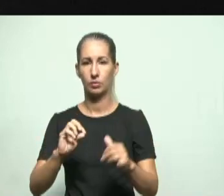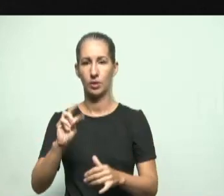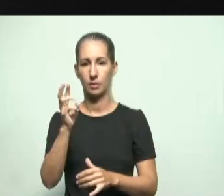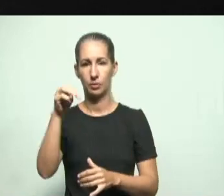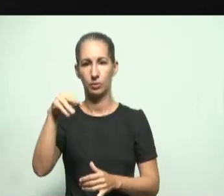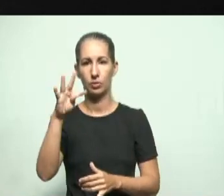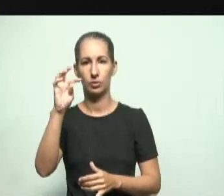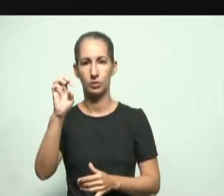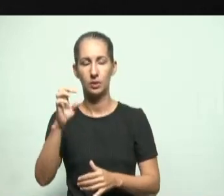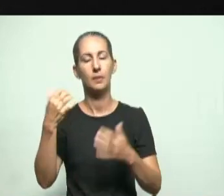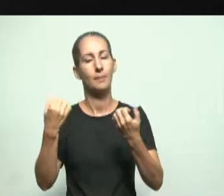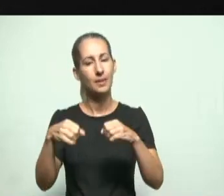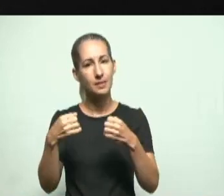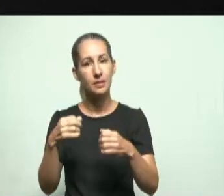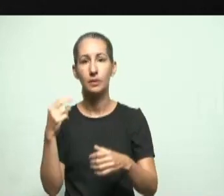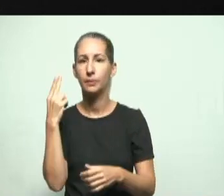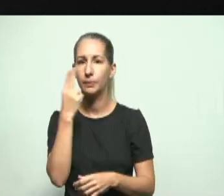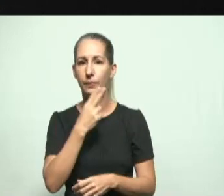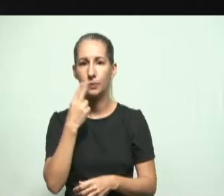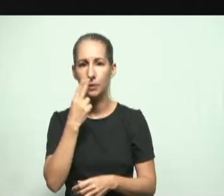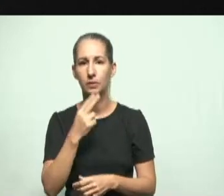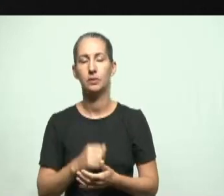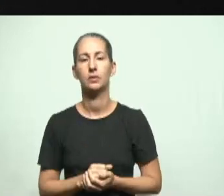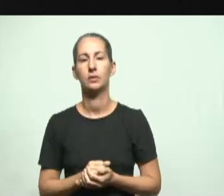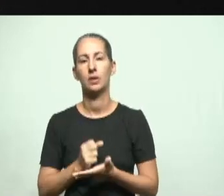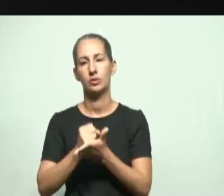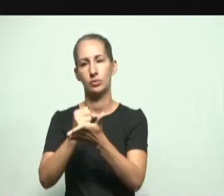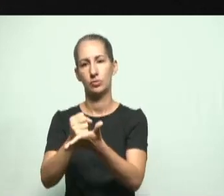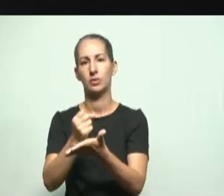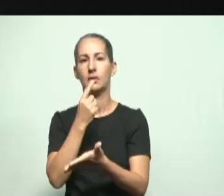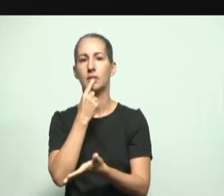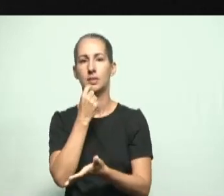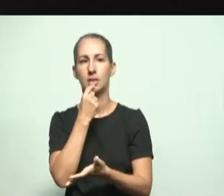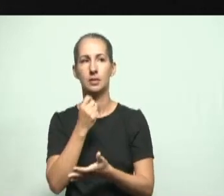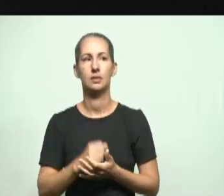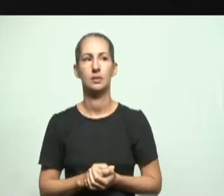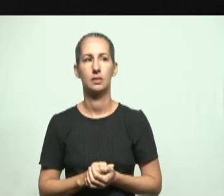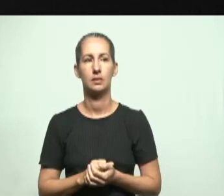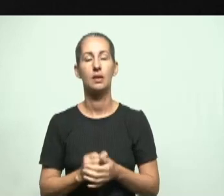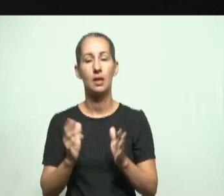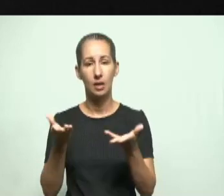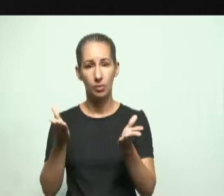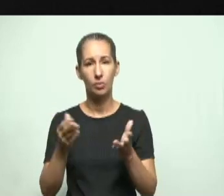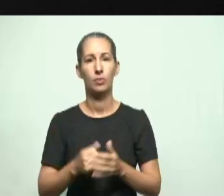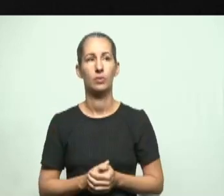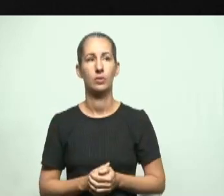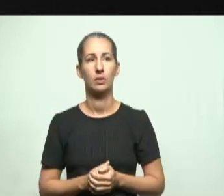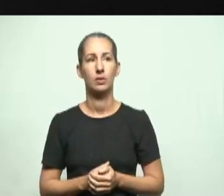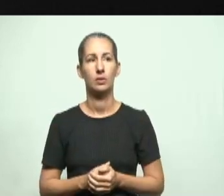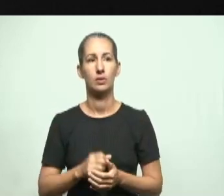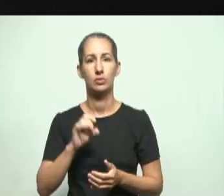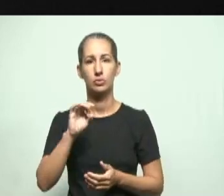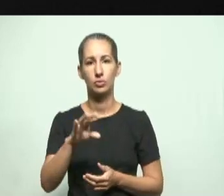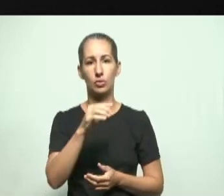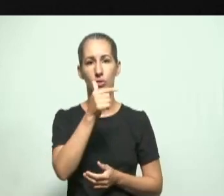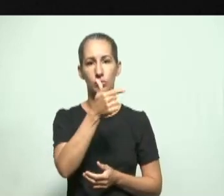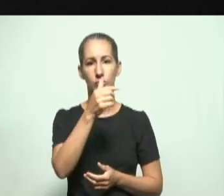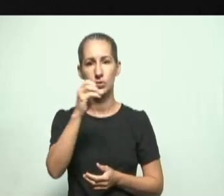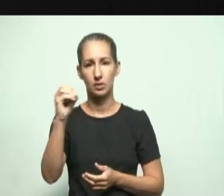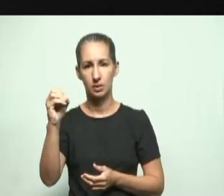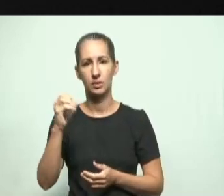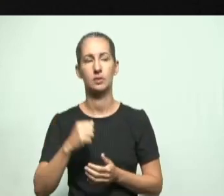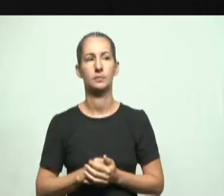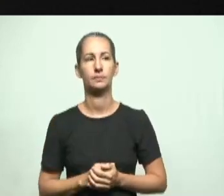Hemonorte precisa urgentemente de doação de sangue. Nesse momento, tem somente 200